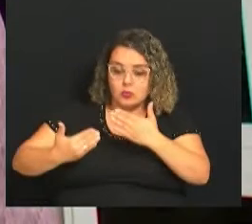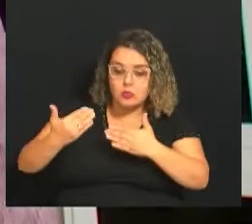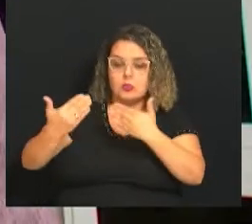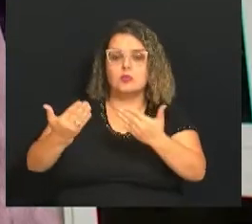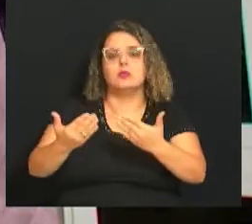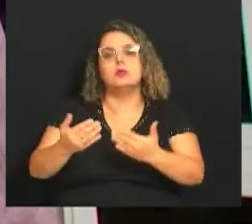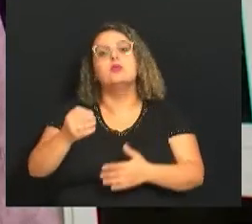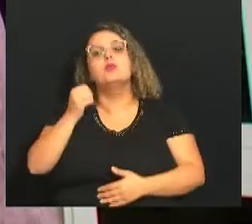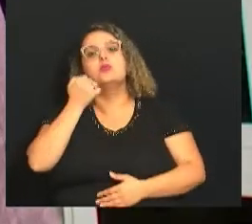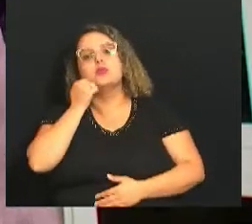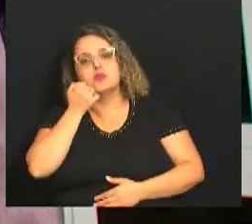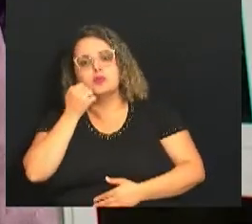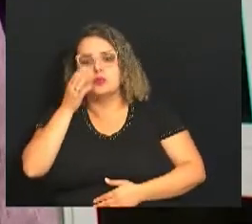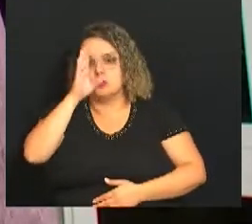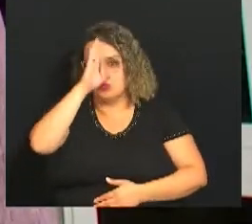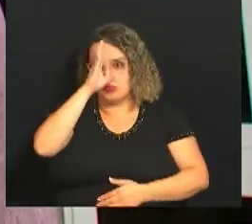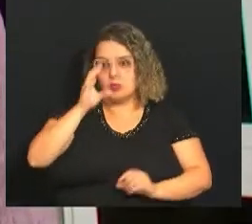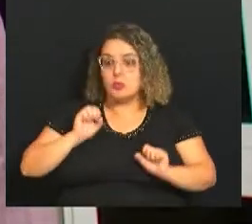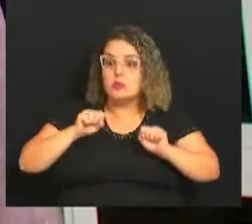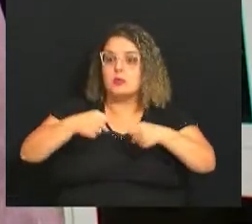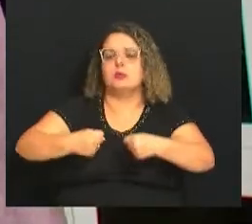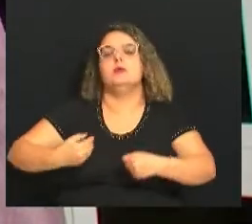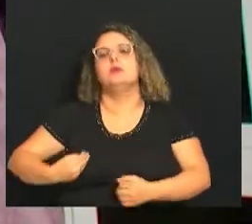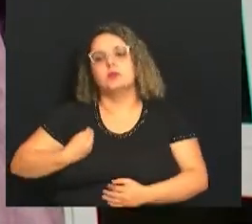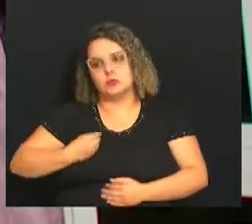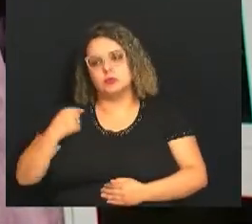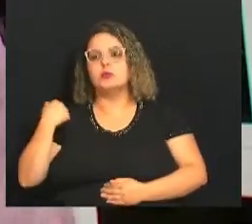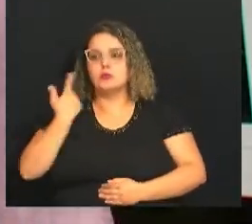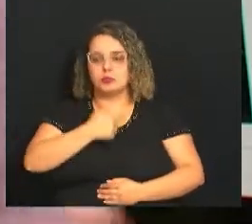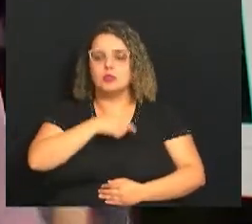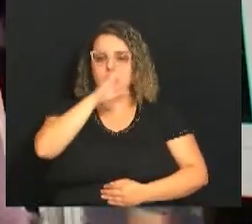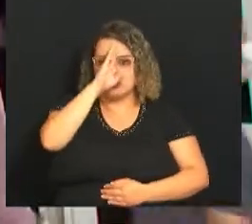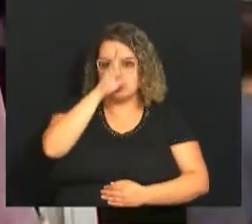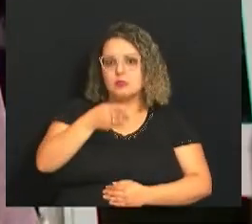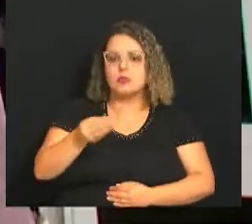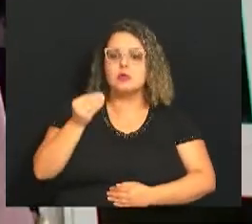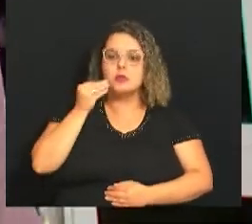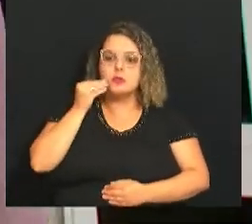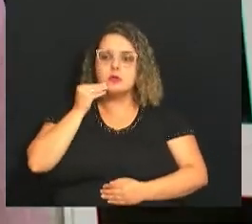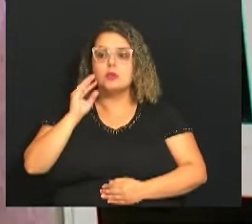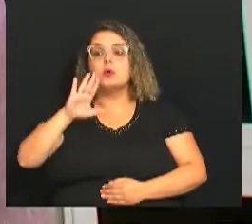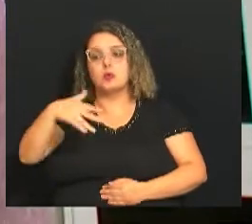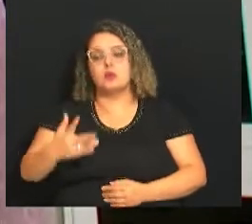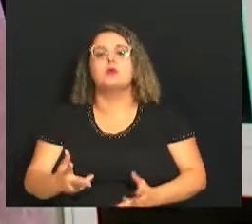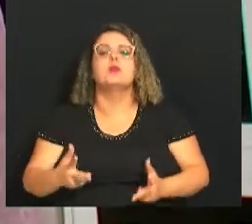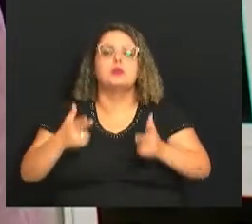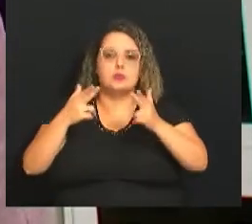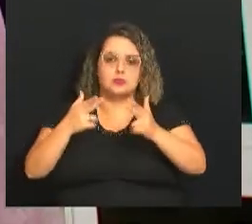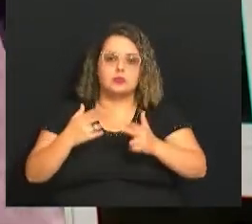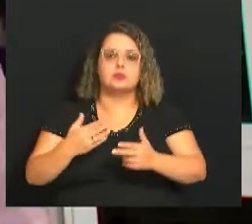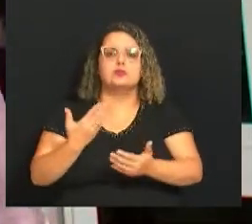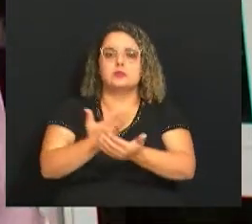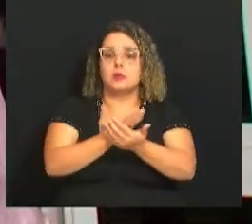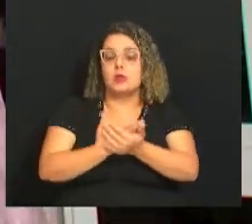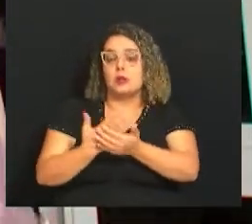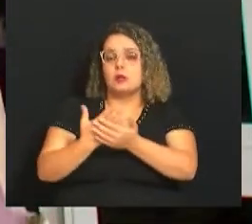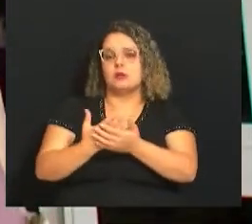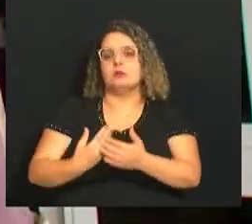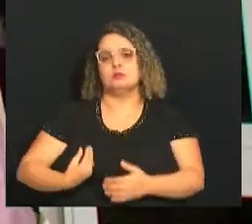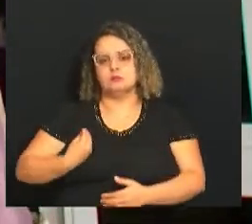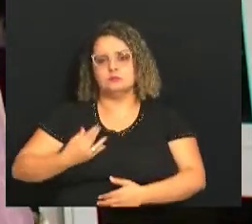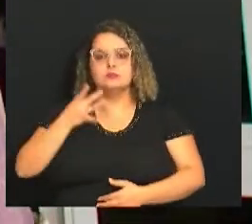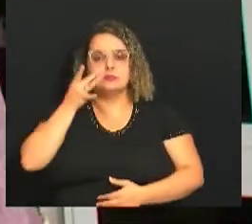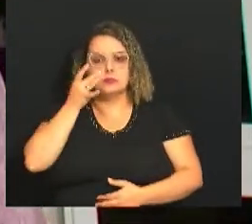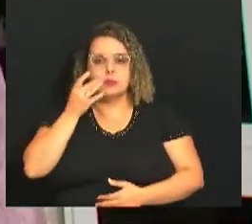ciência prioritariamente em defesa da vida, que é isso que a gente tentou fazer quando suspendeu as atividades presenciais, e é isso que está fazendo